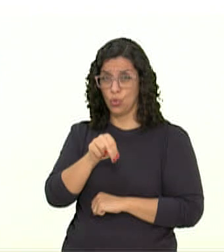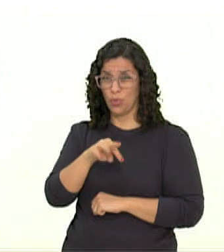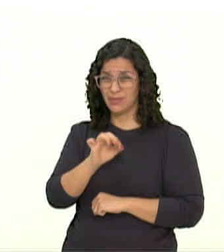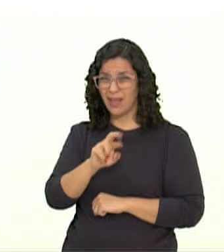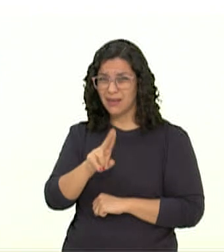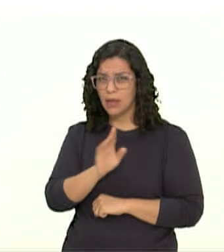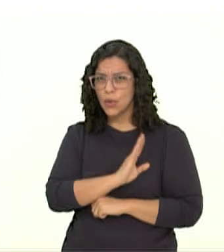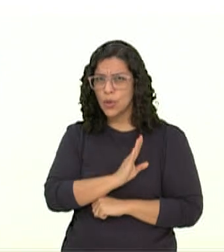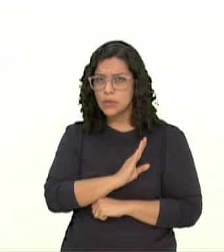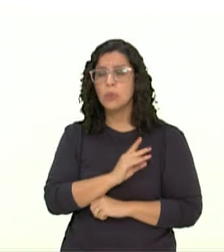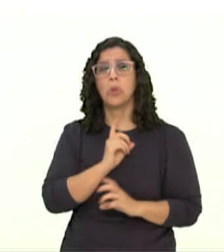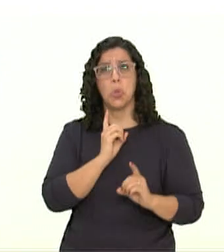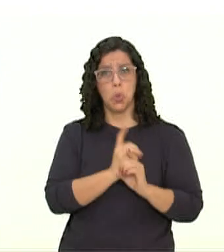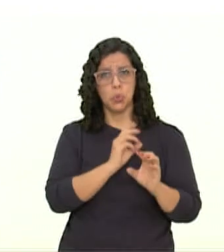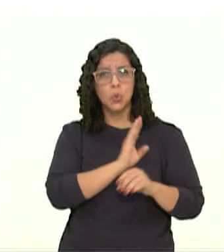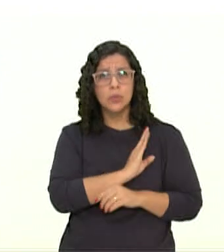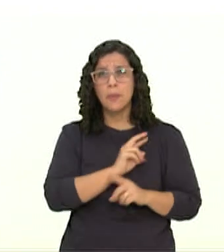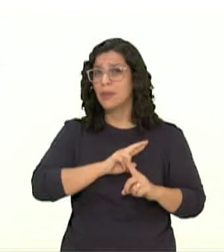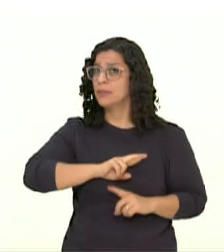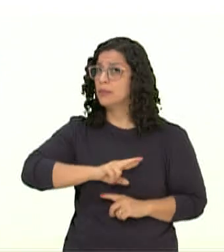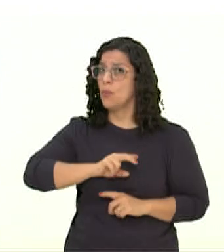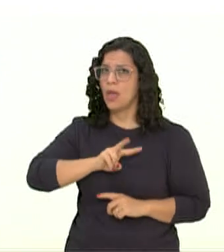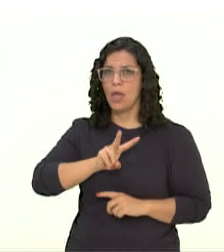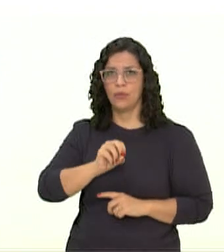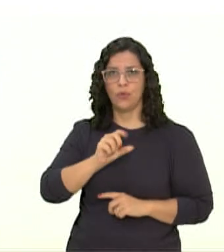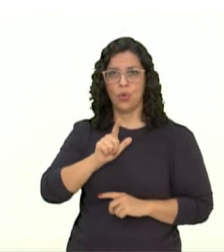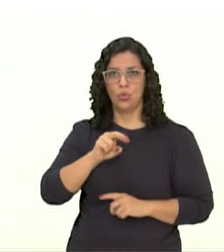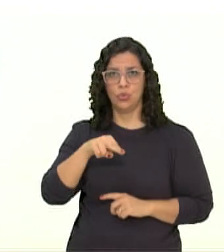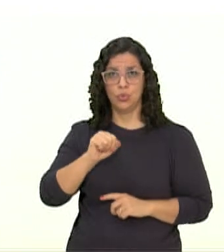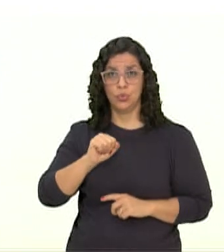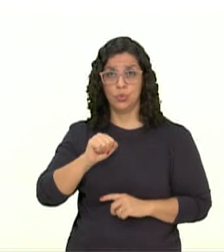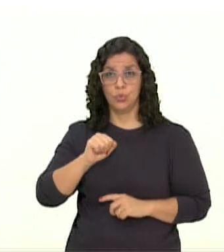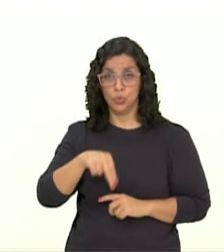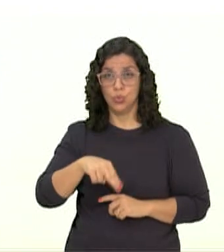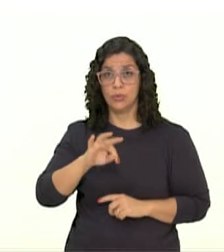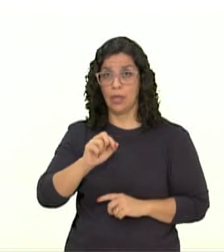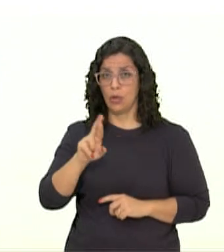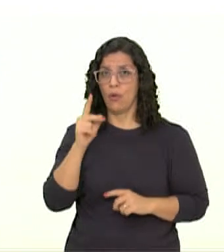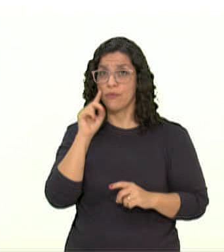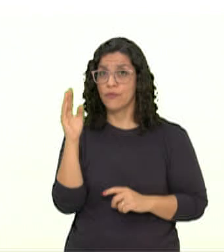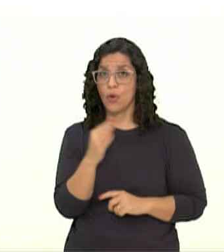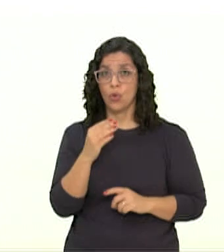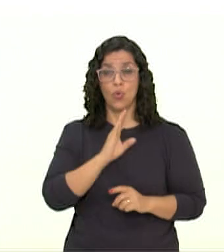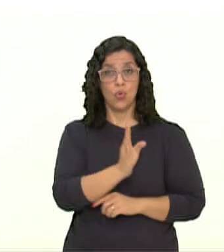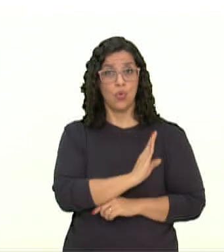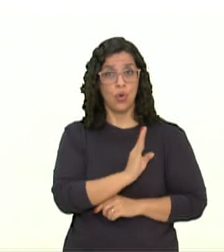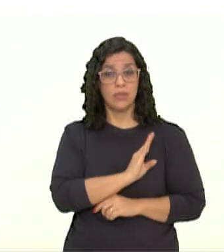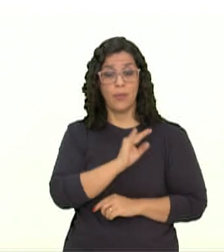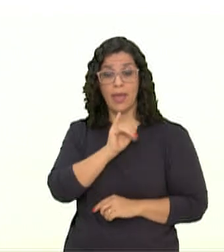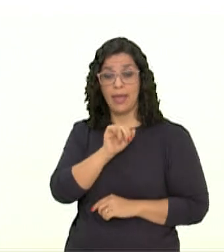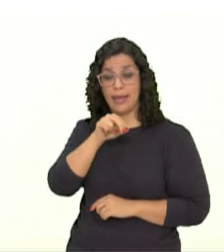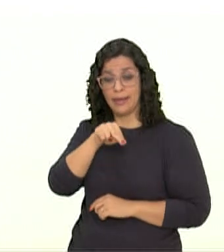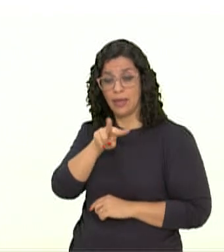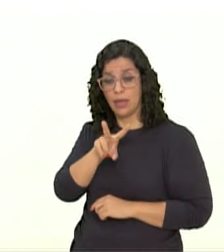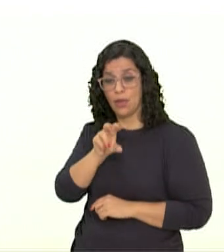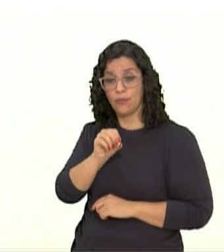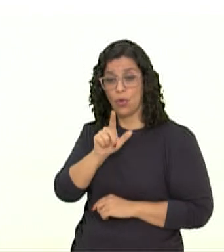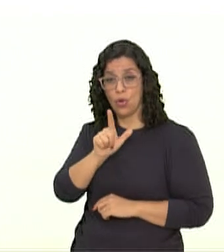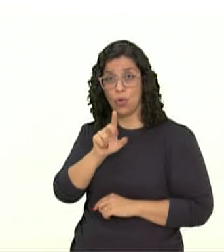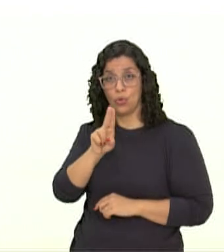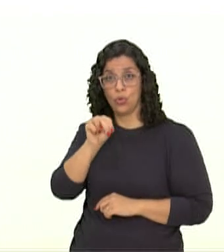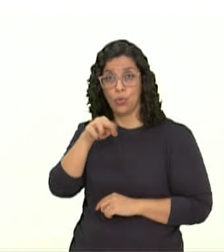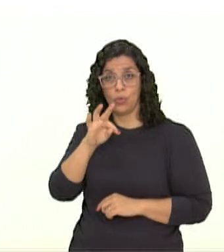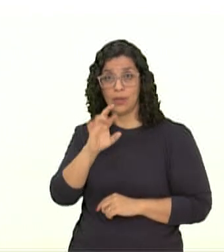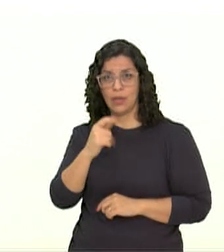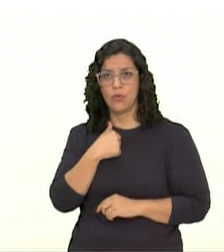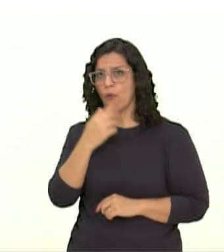coração. Beleza, ele é encontrado no coração, mas não é contração voluntária. Tem que focar bem nisso. Coração é contração involuntária. A gente não depende de